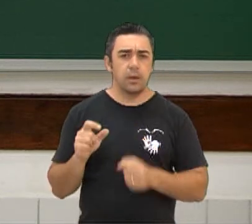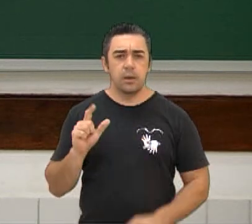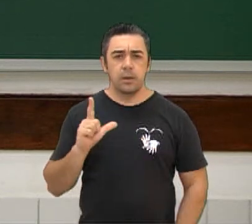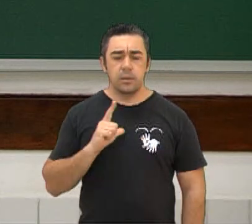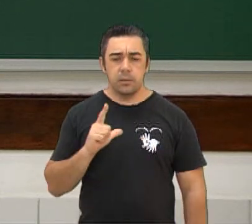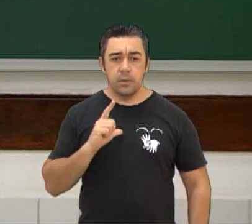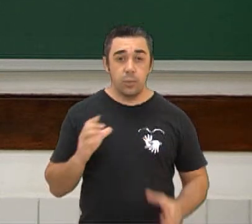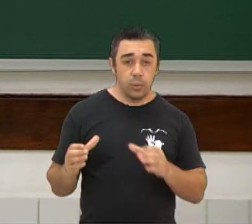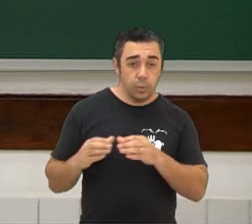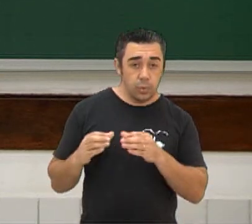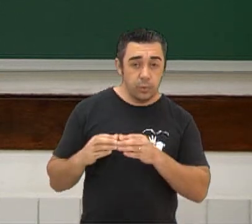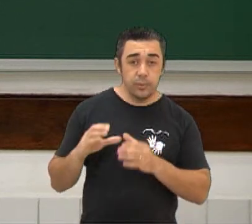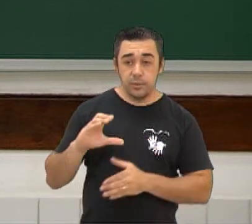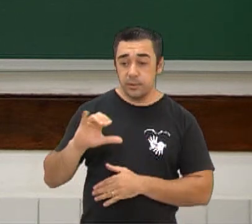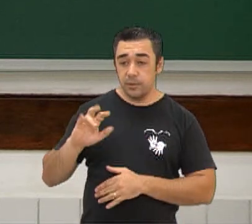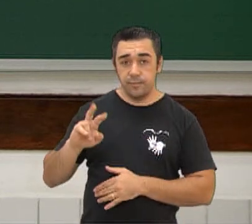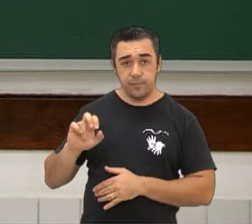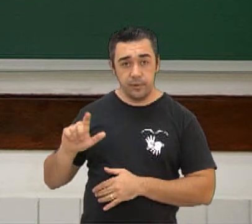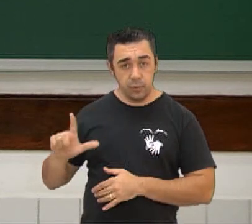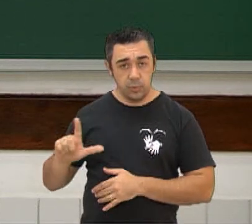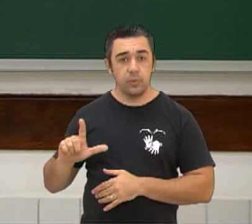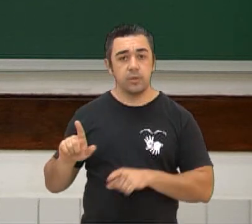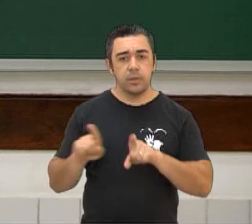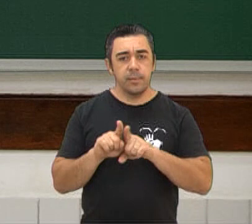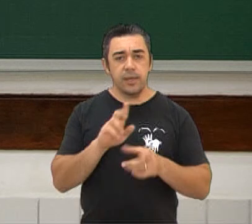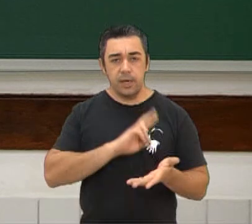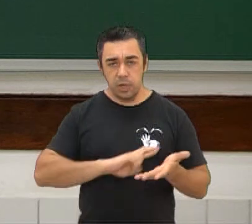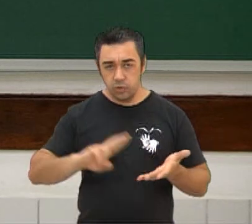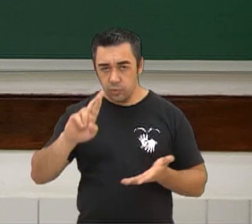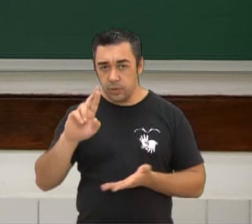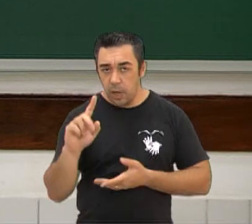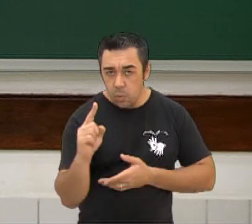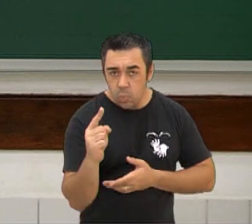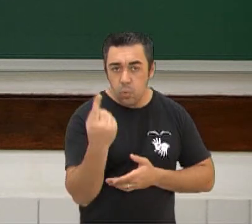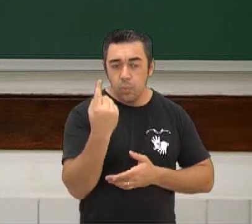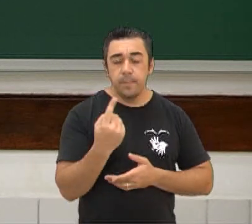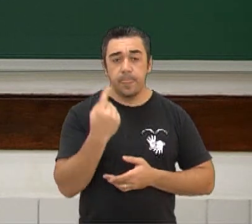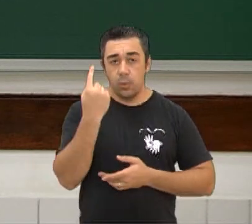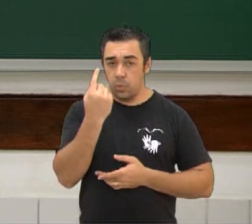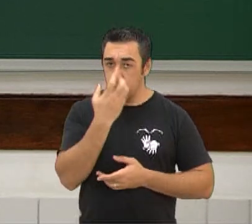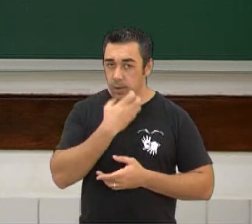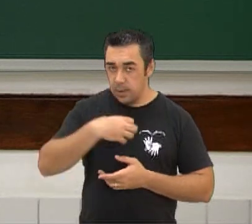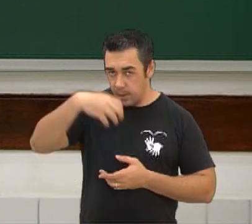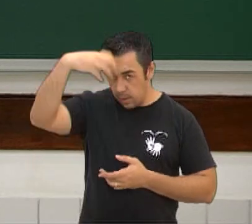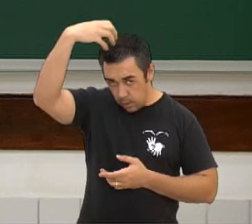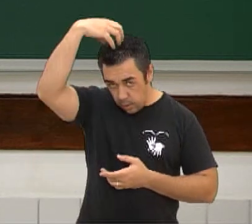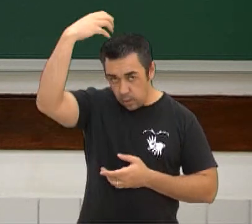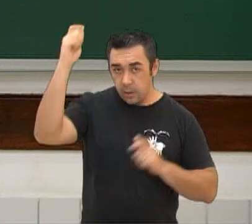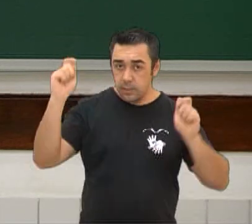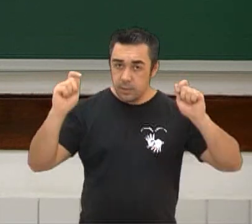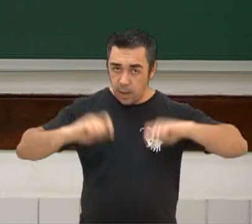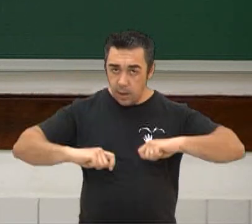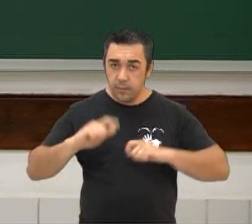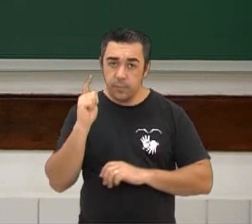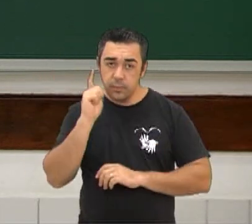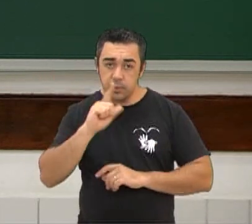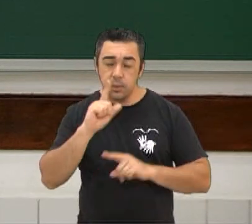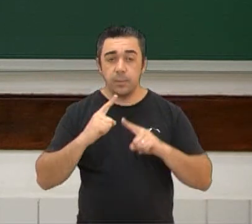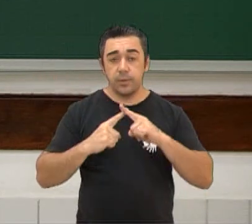poder religioso era uma coisa só. Um rei só era rei porque a